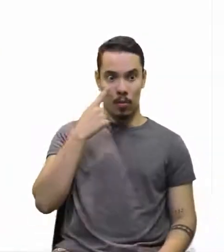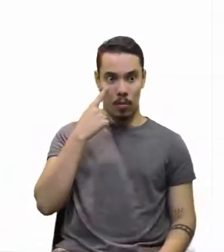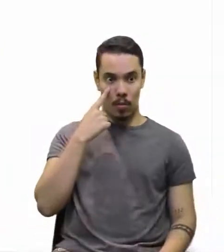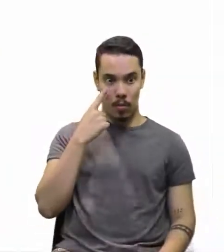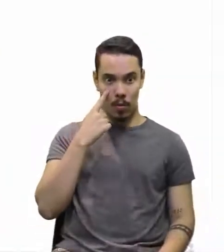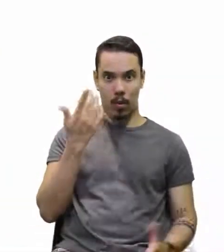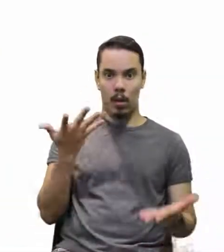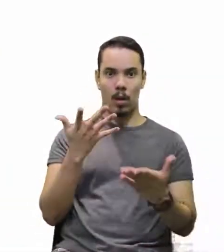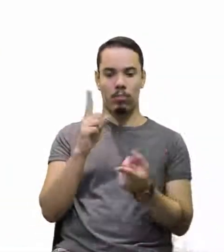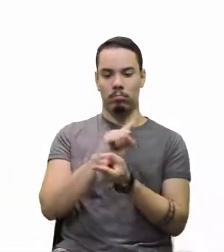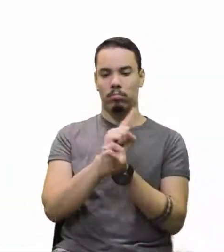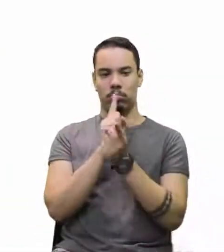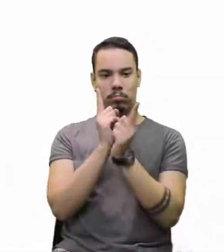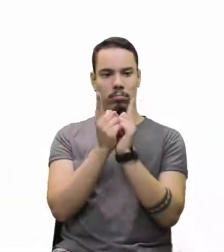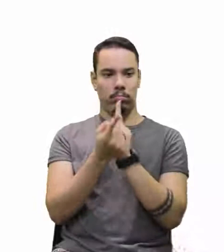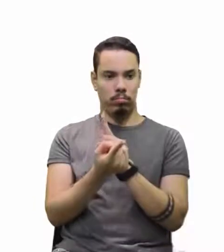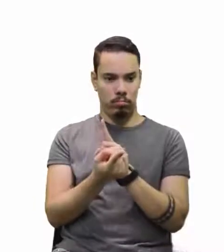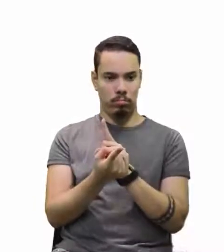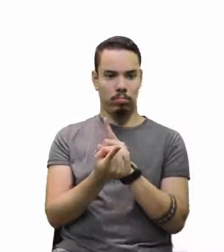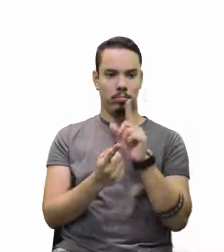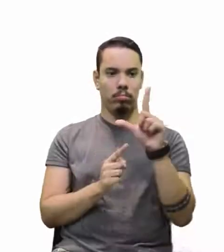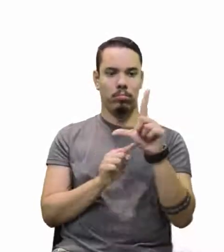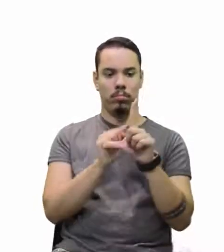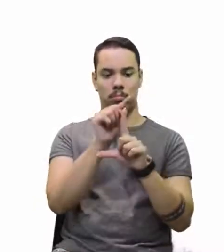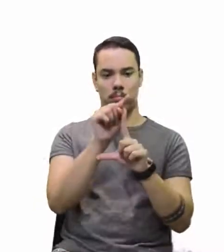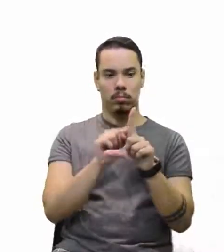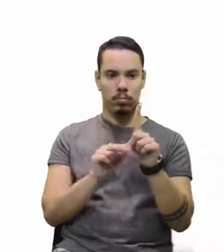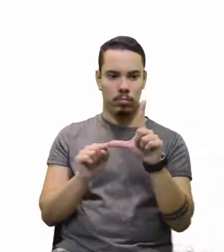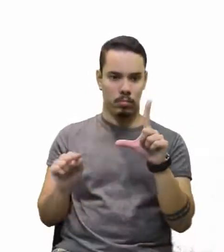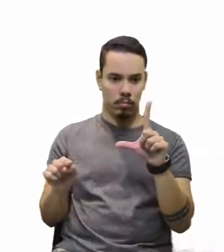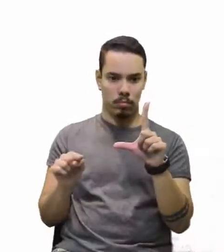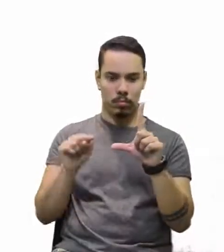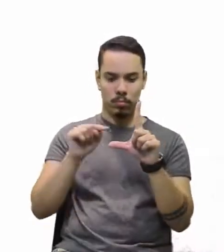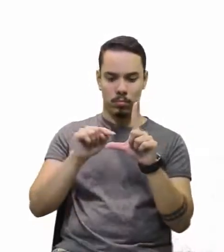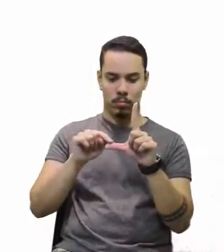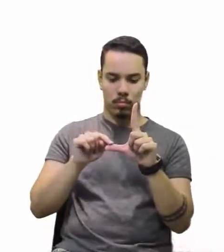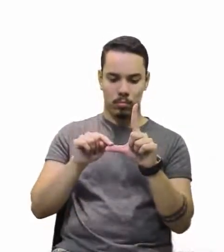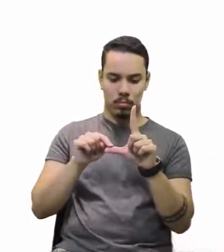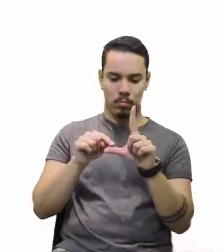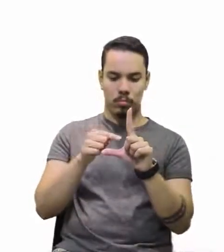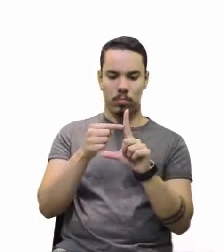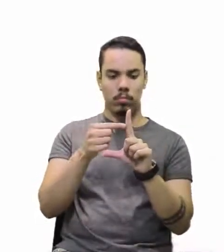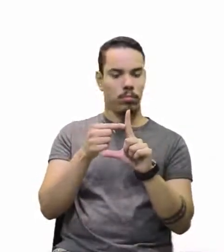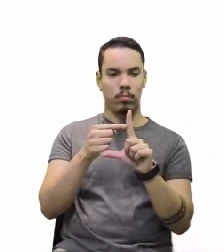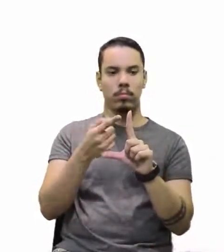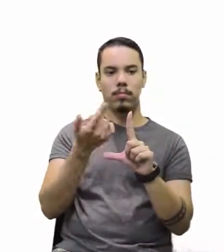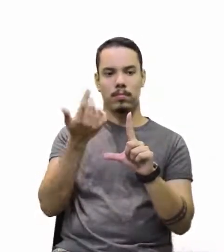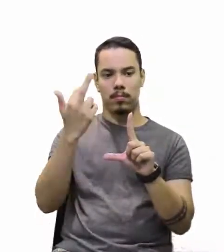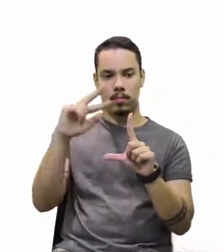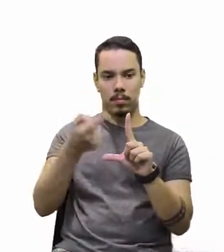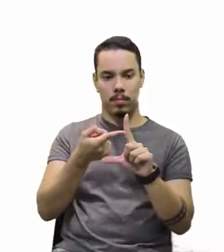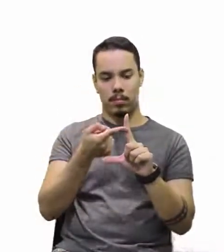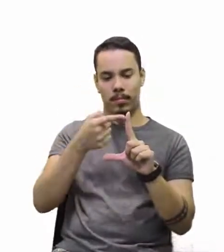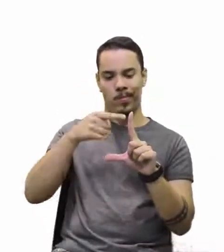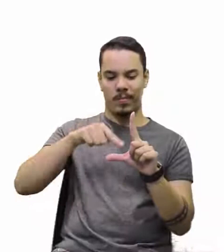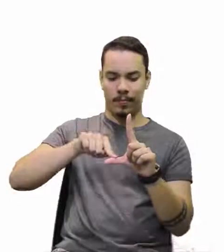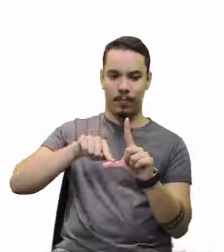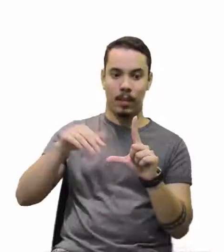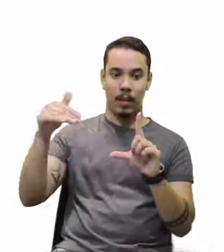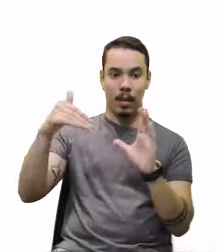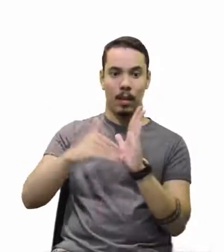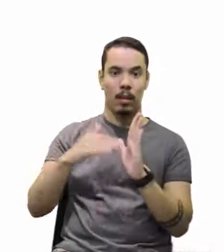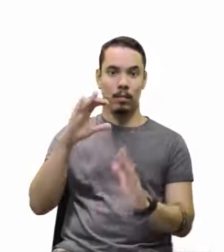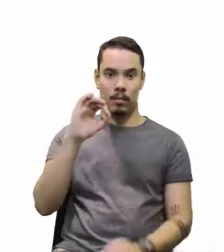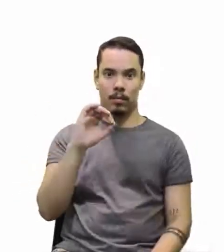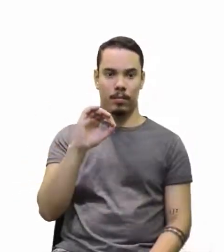é o contrário, ela tende a zero, decresce tendendo a zero. Olha bem, tendendo agora a zero,